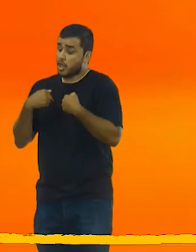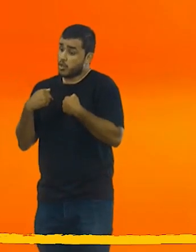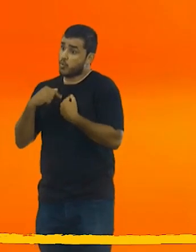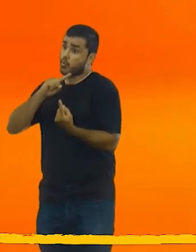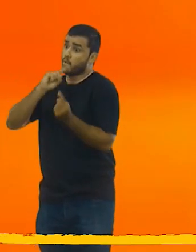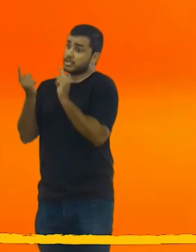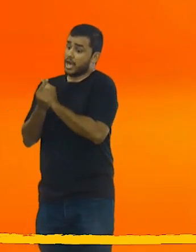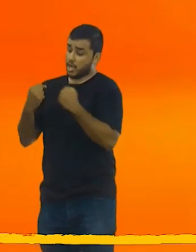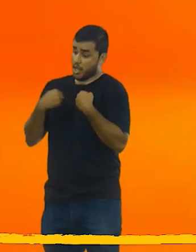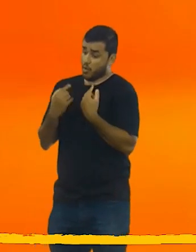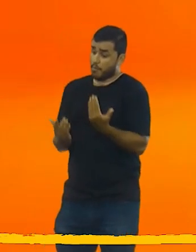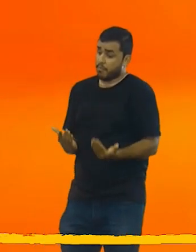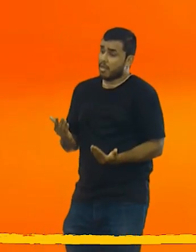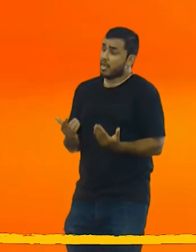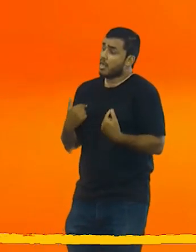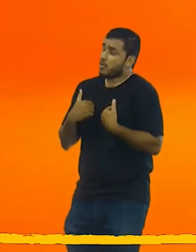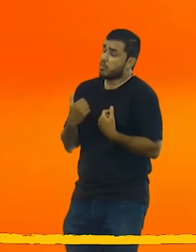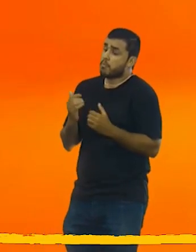pobre sertanejo.